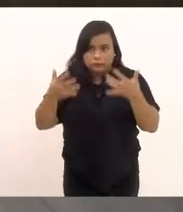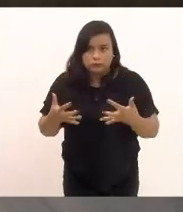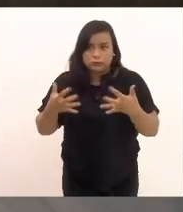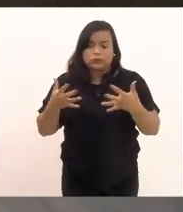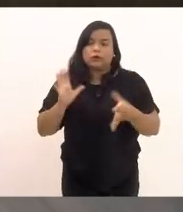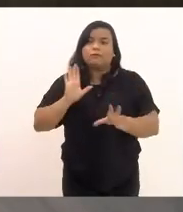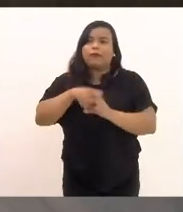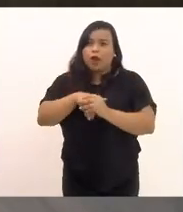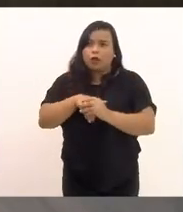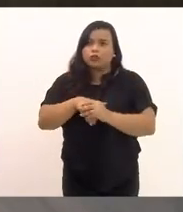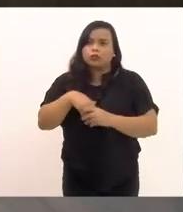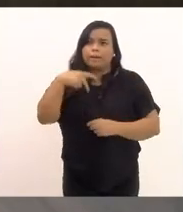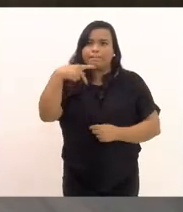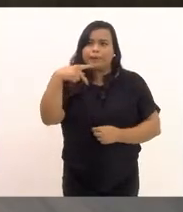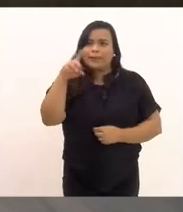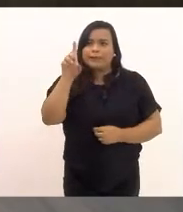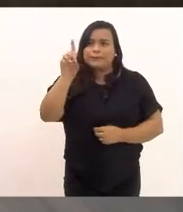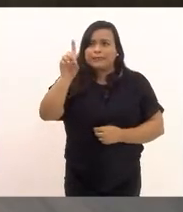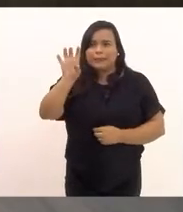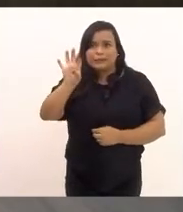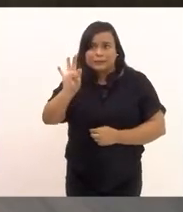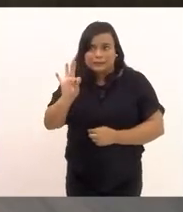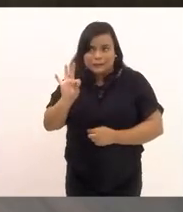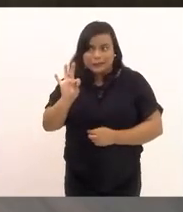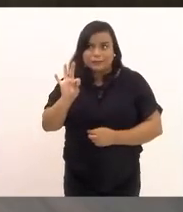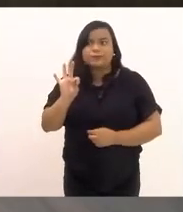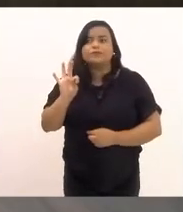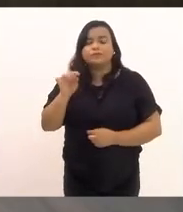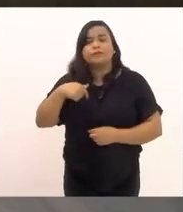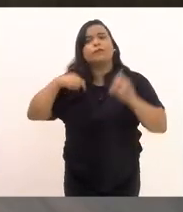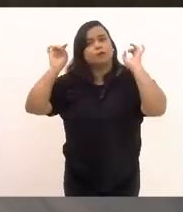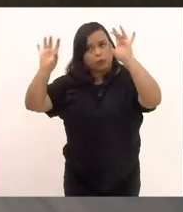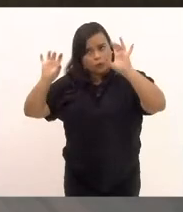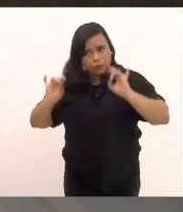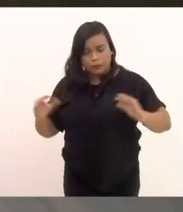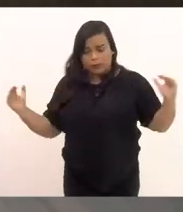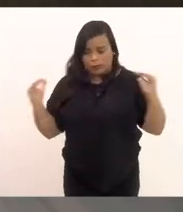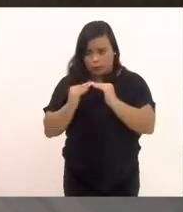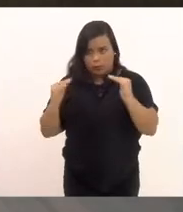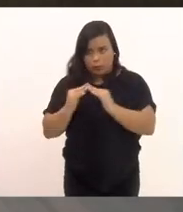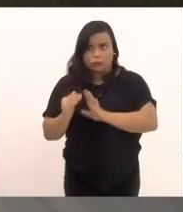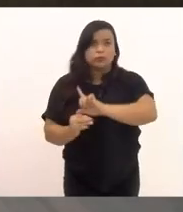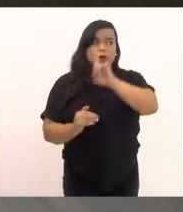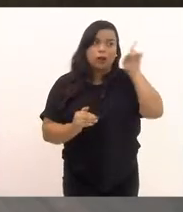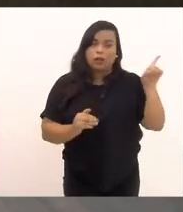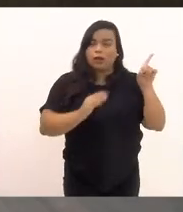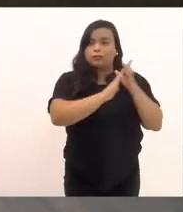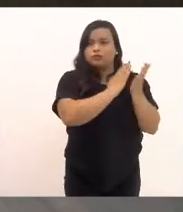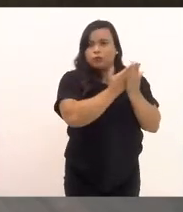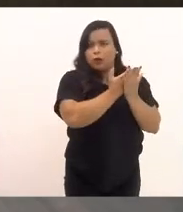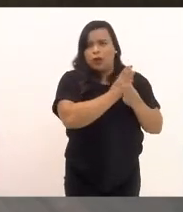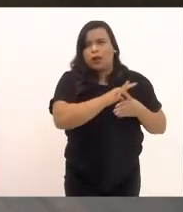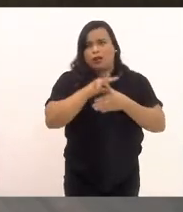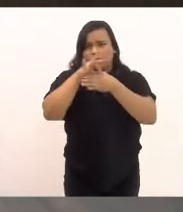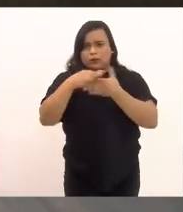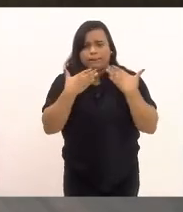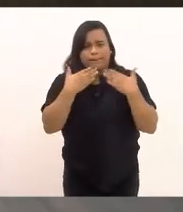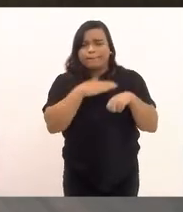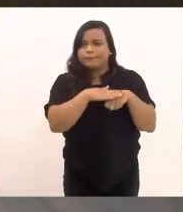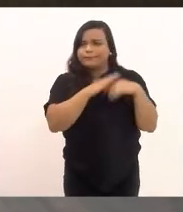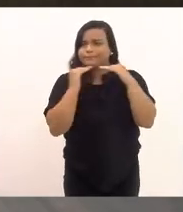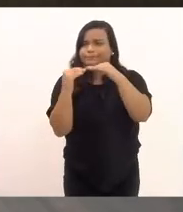do PDT, cumprindo aqui o acordo estabelecido no Colégio de Líderes, onde foi possível não só